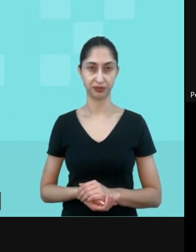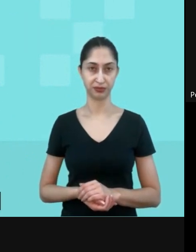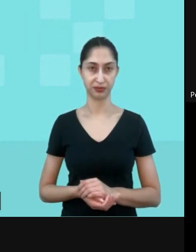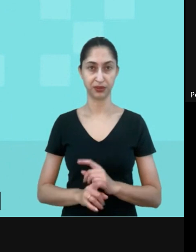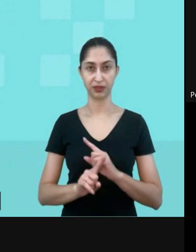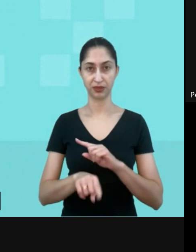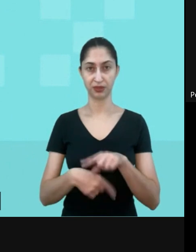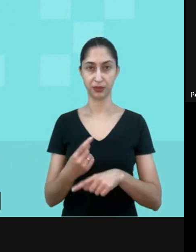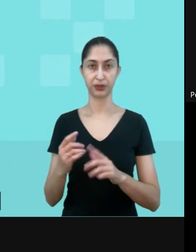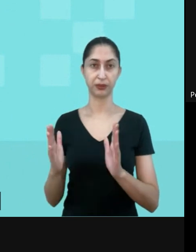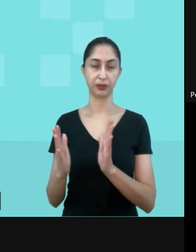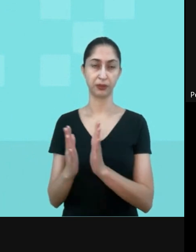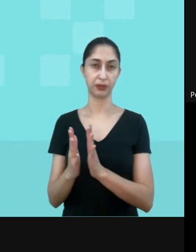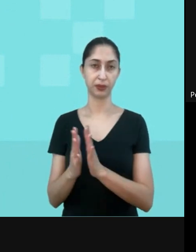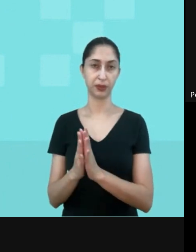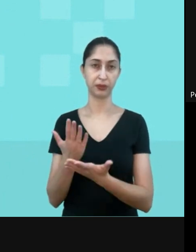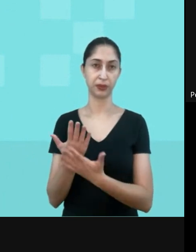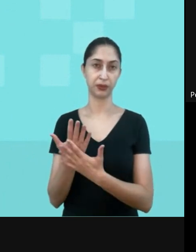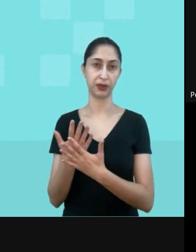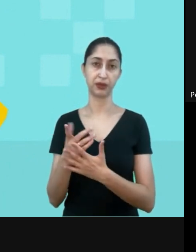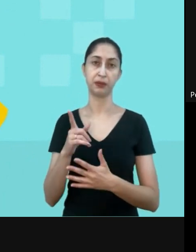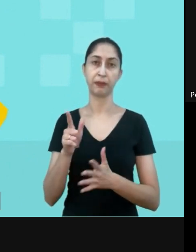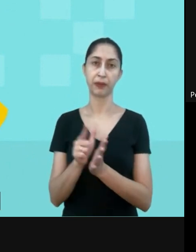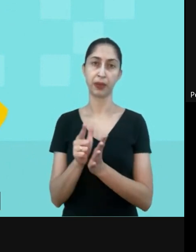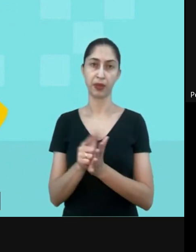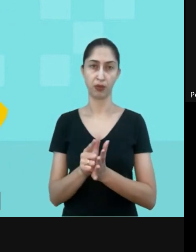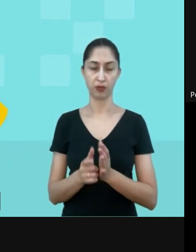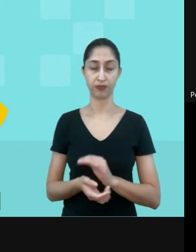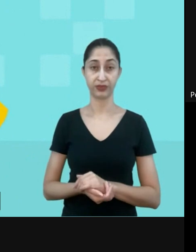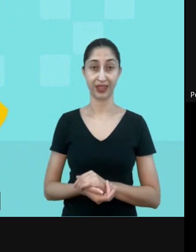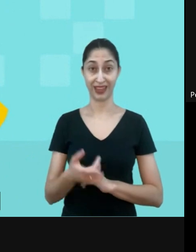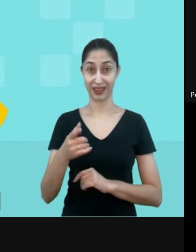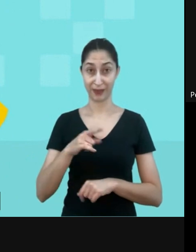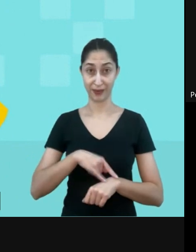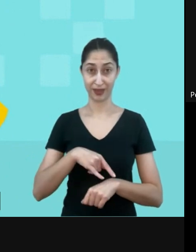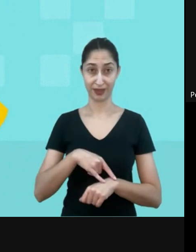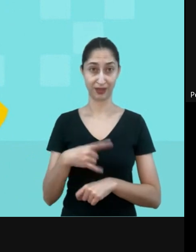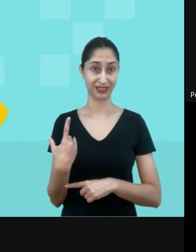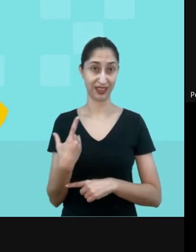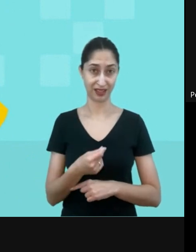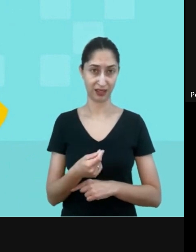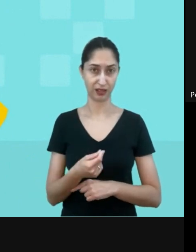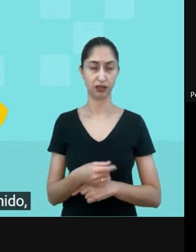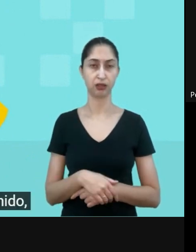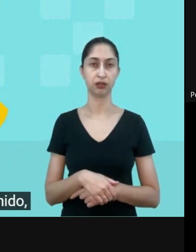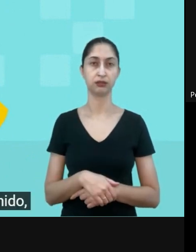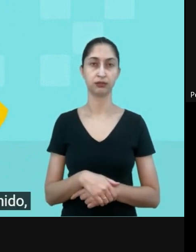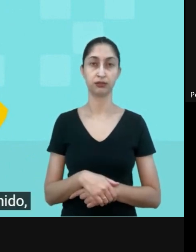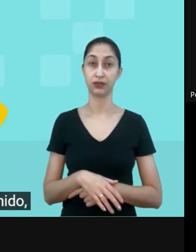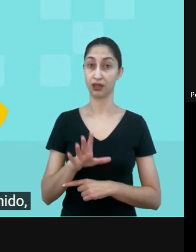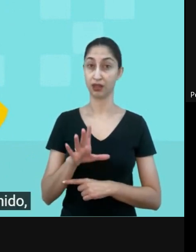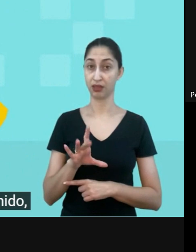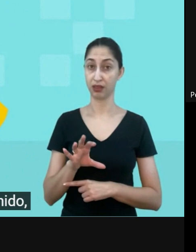E aí você enxuga a mão com papel, que é o ideal, né? E aí na hora de sair do banheiro, o que você faz? Você está com